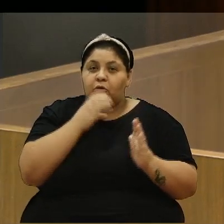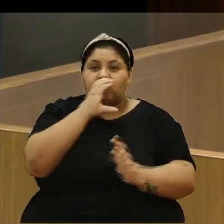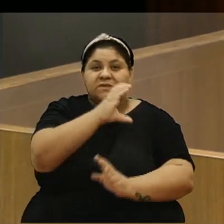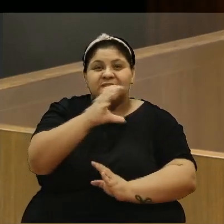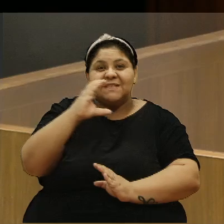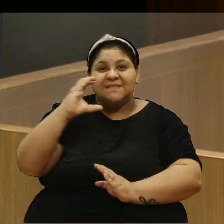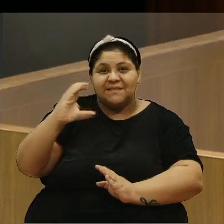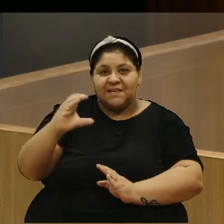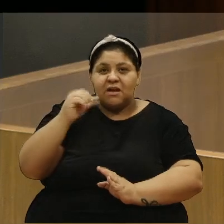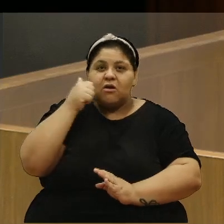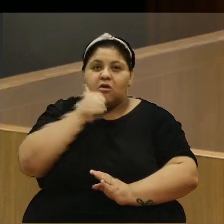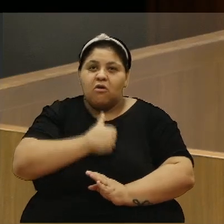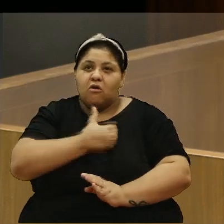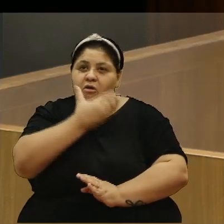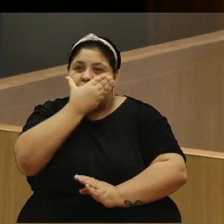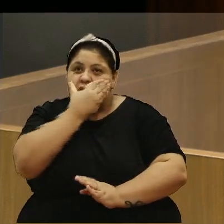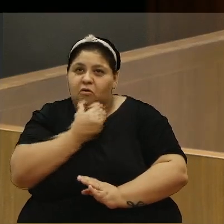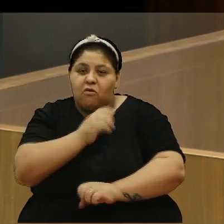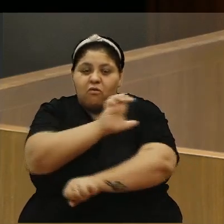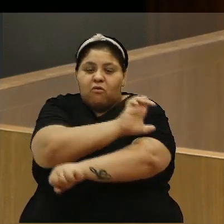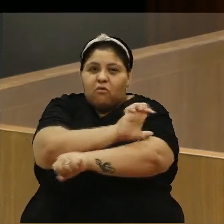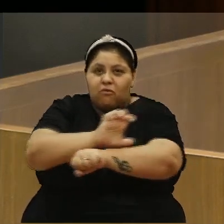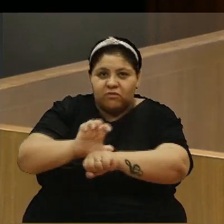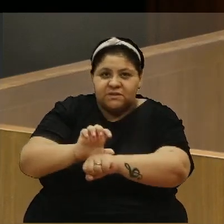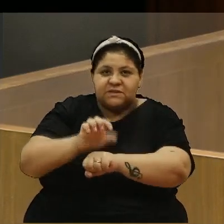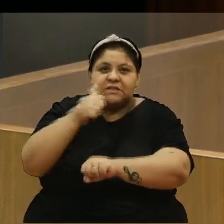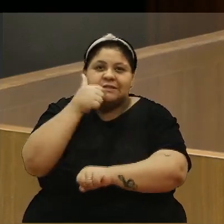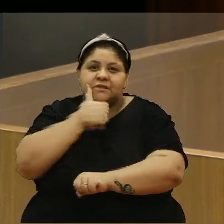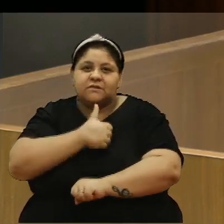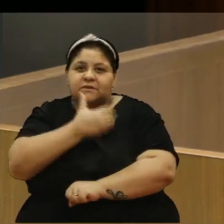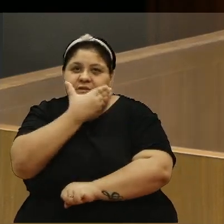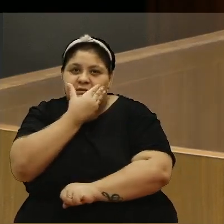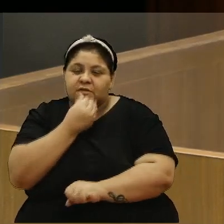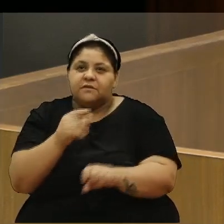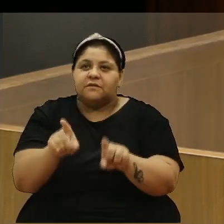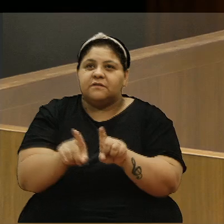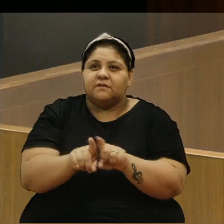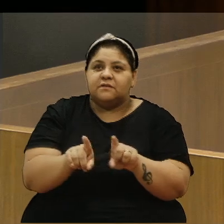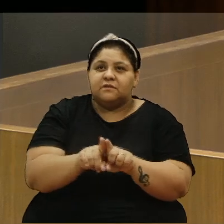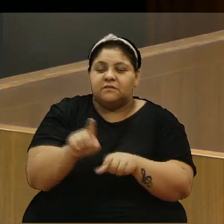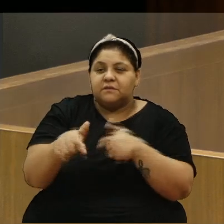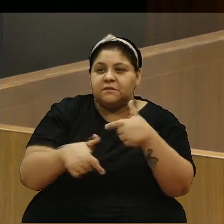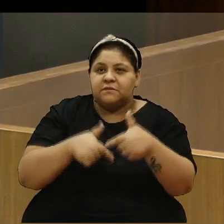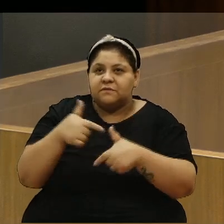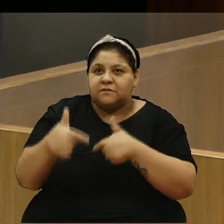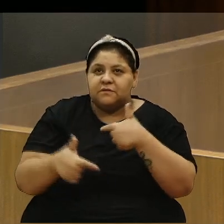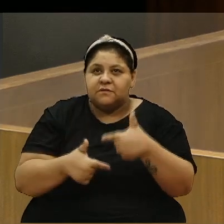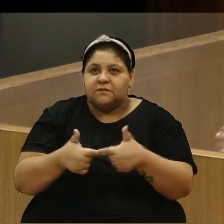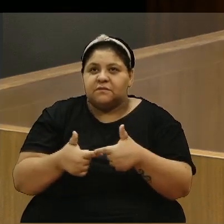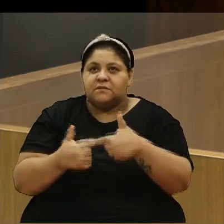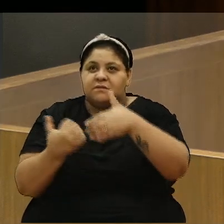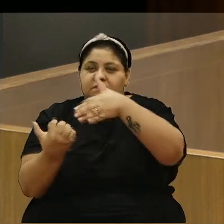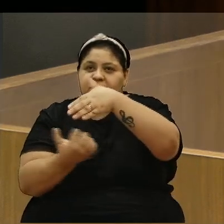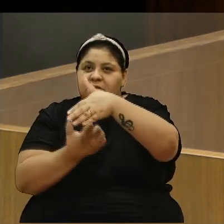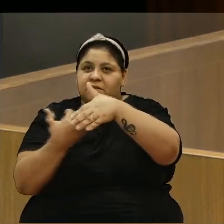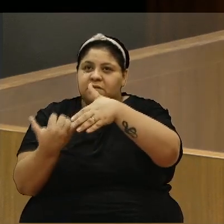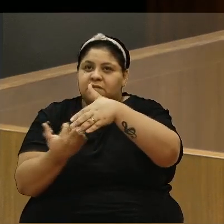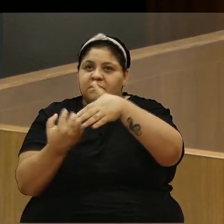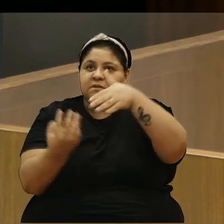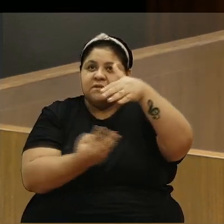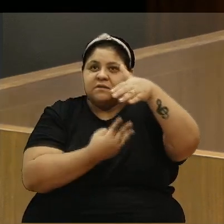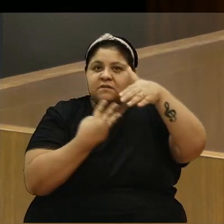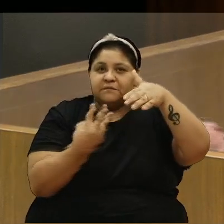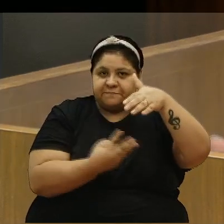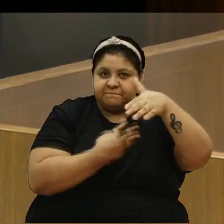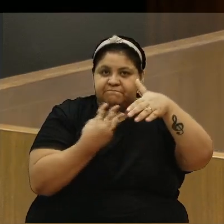comissionados, os estagiários e estagiárias e também os trabalhadores das empresas